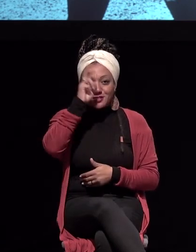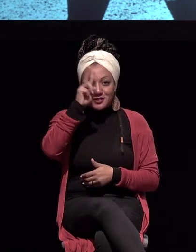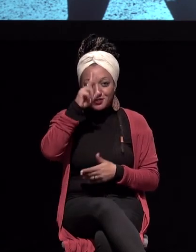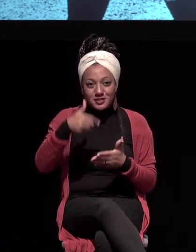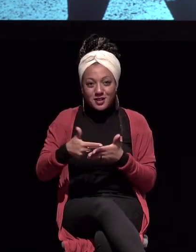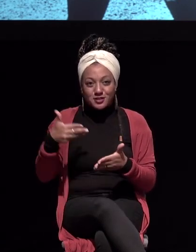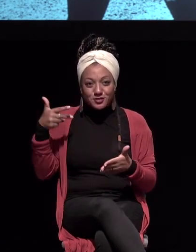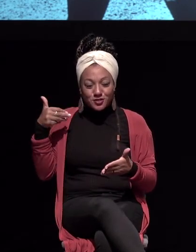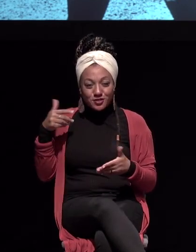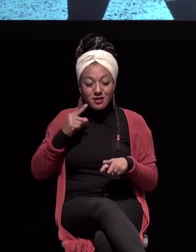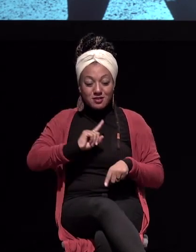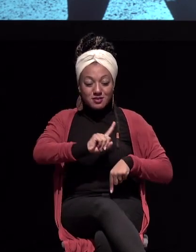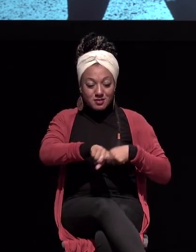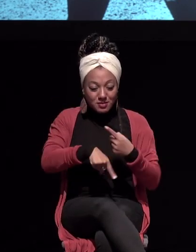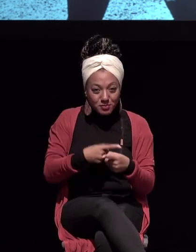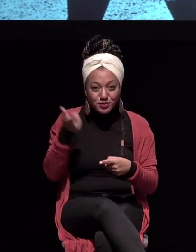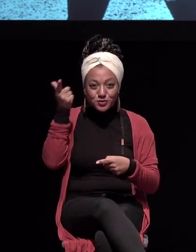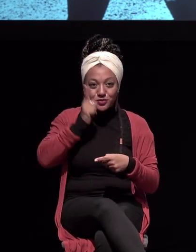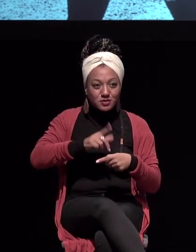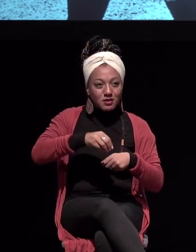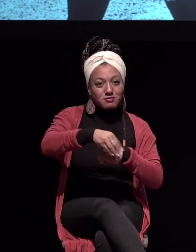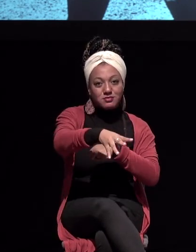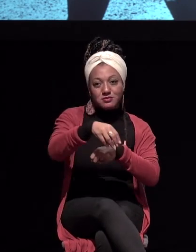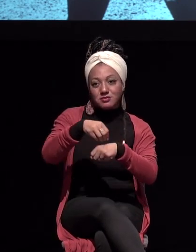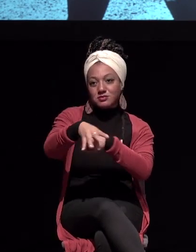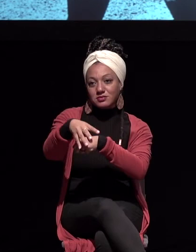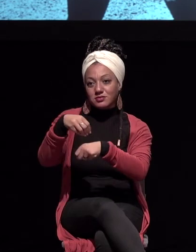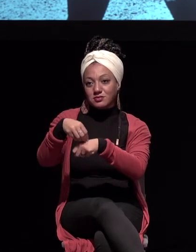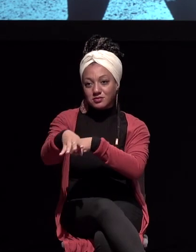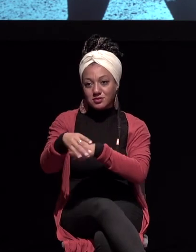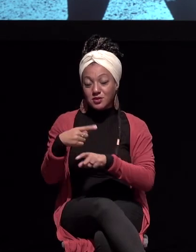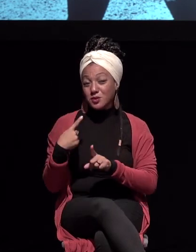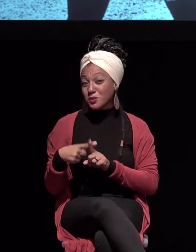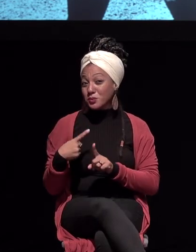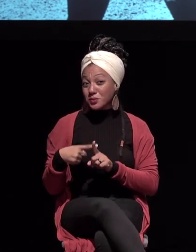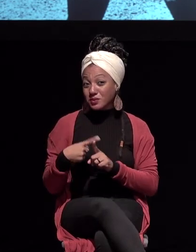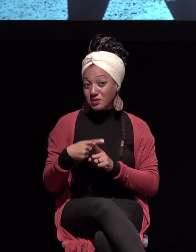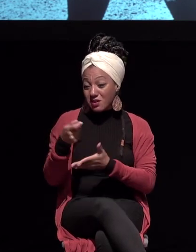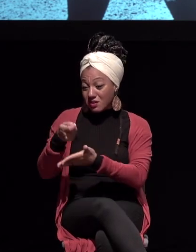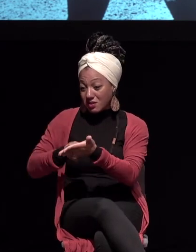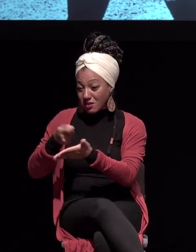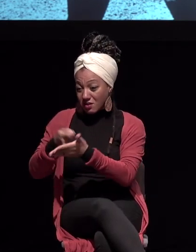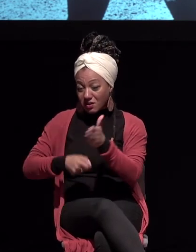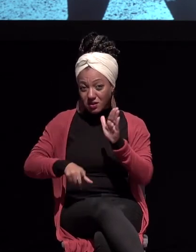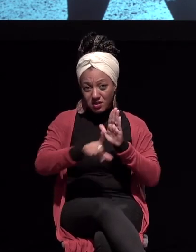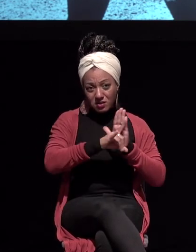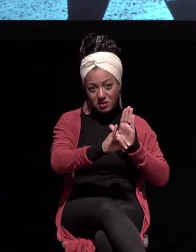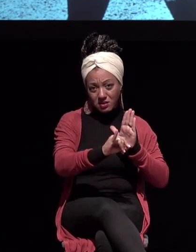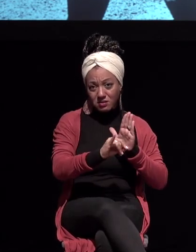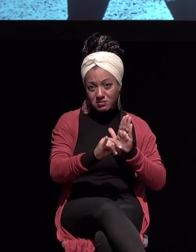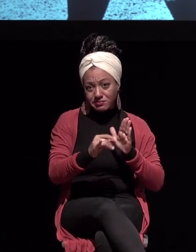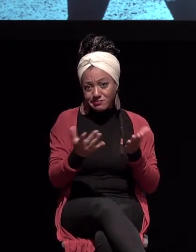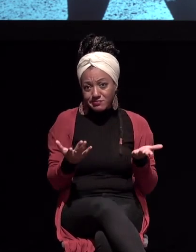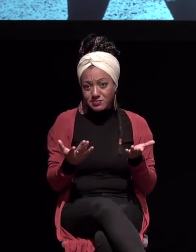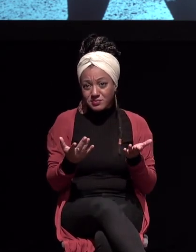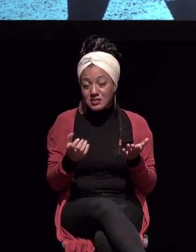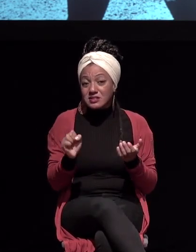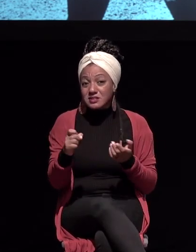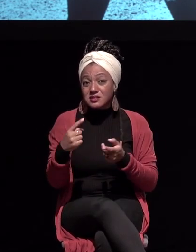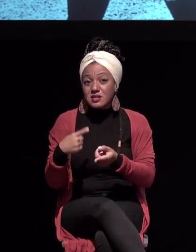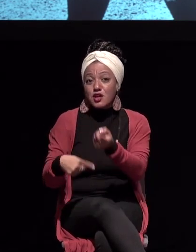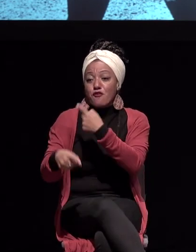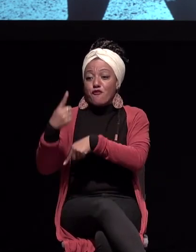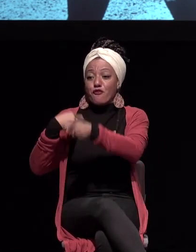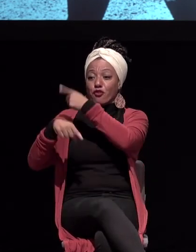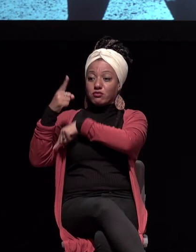esse processo, a gente consegue levar de outras formas. Porque se é luta e lei, e tem que ser, né? Se voltar atrás, vou ter que voltar de